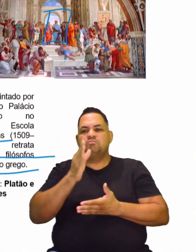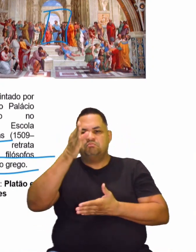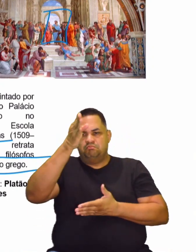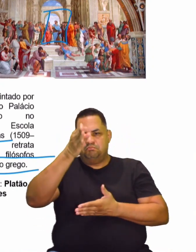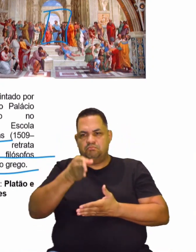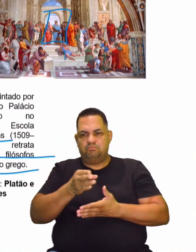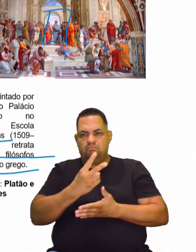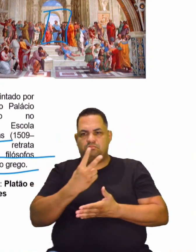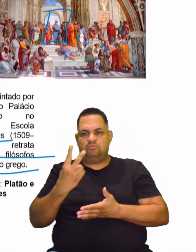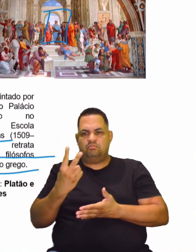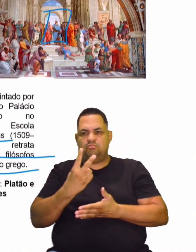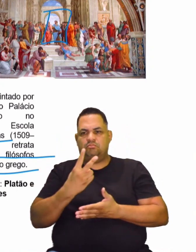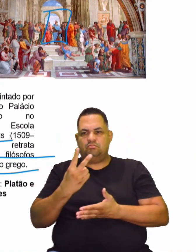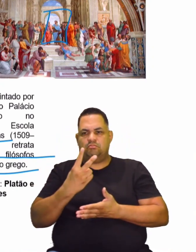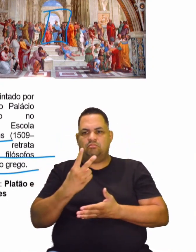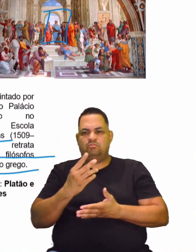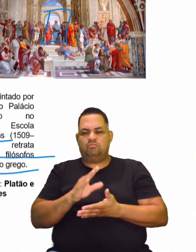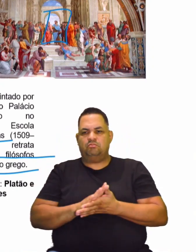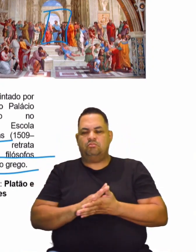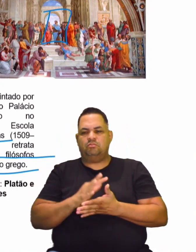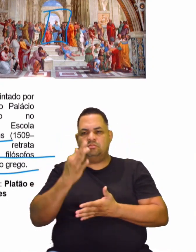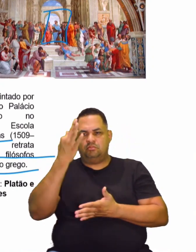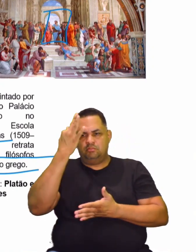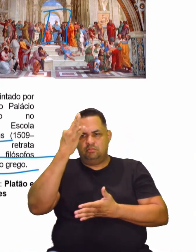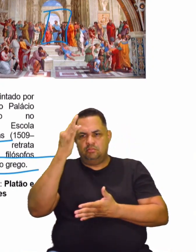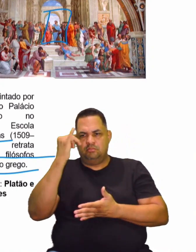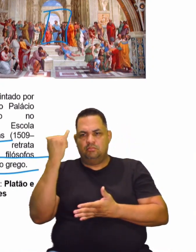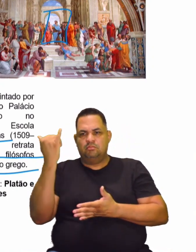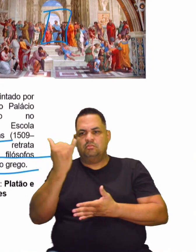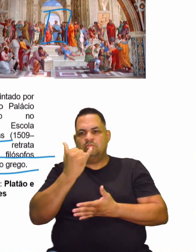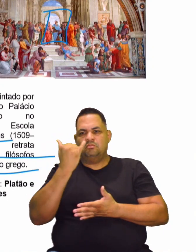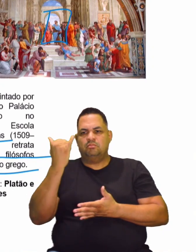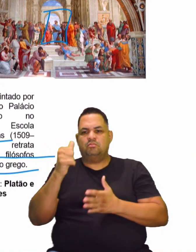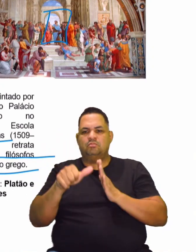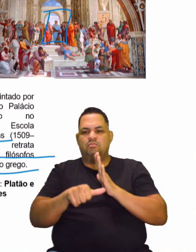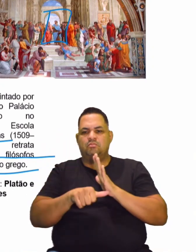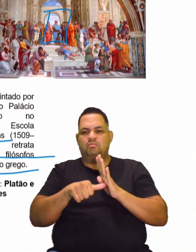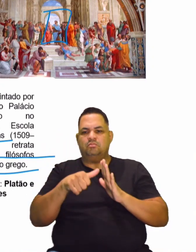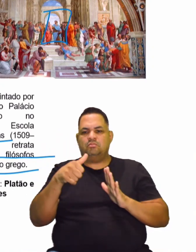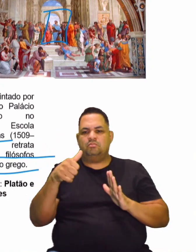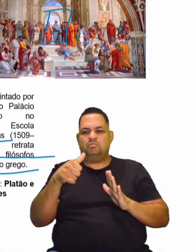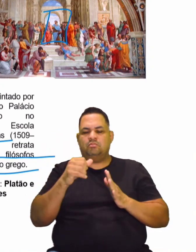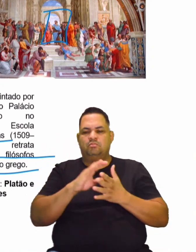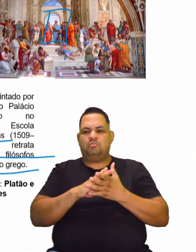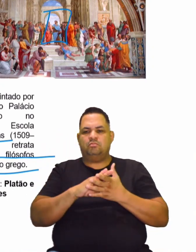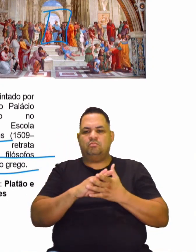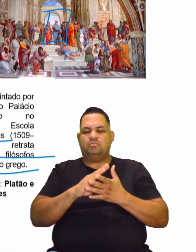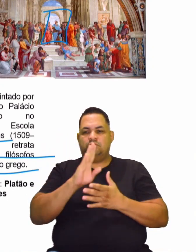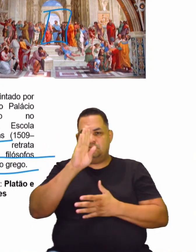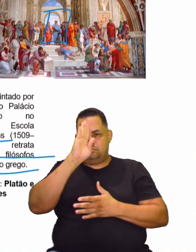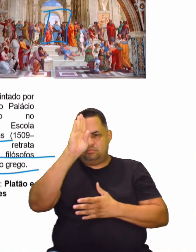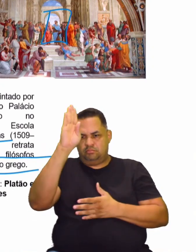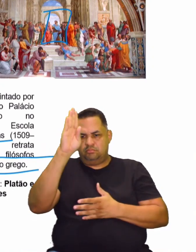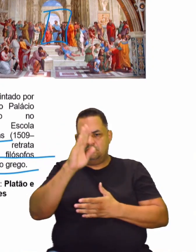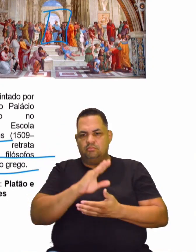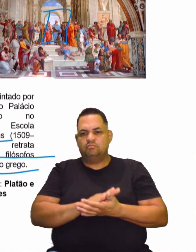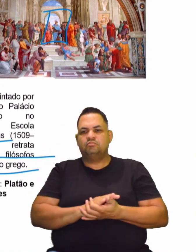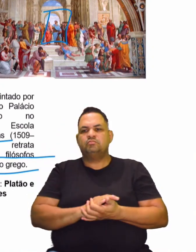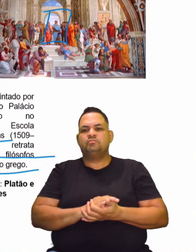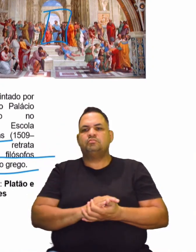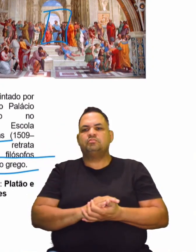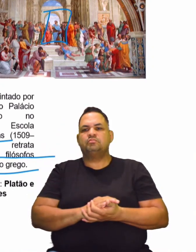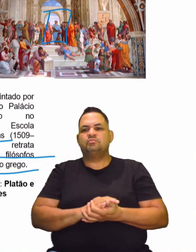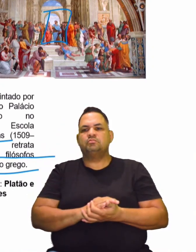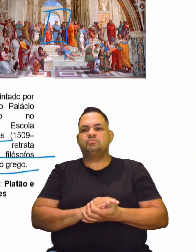dois filósofos super importantes, né? Os primeiros ali, um dos mais notáveis, né? Houveram talvez outros antes